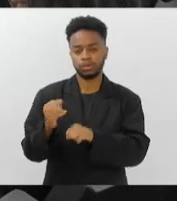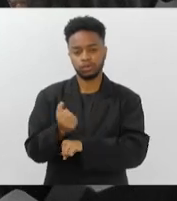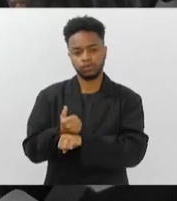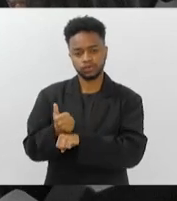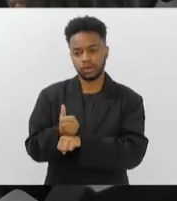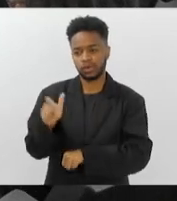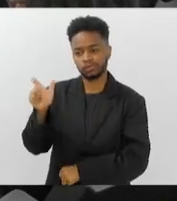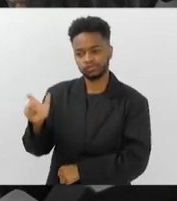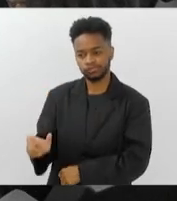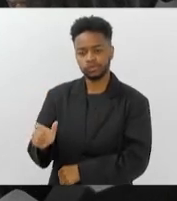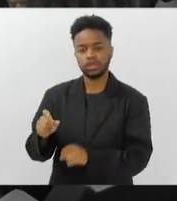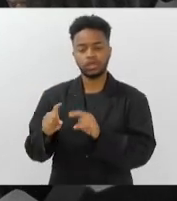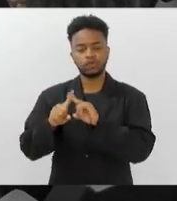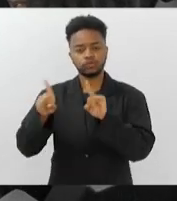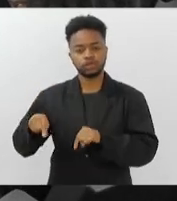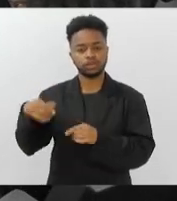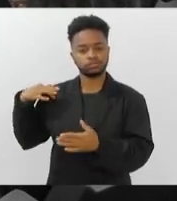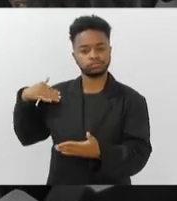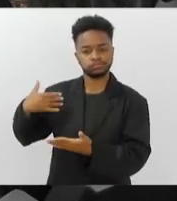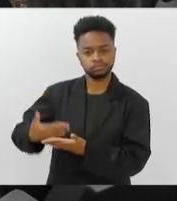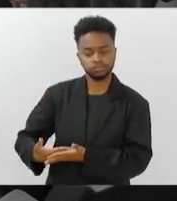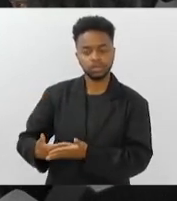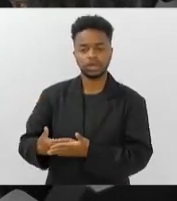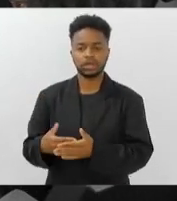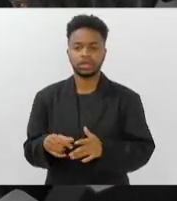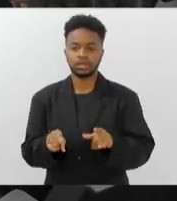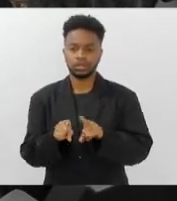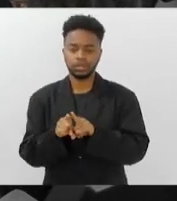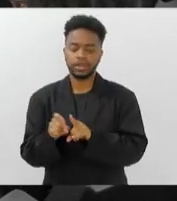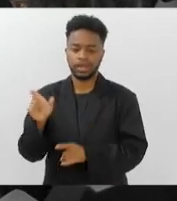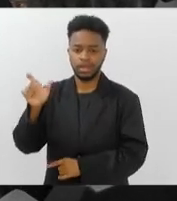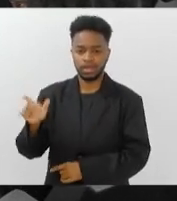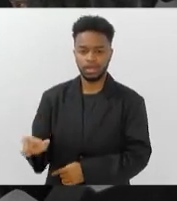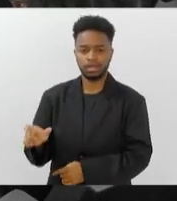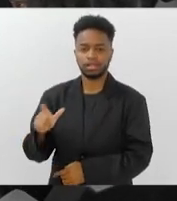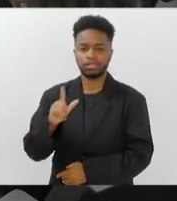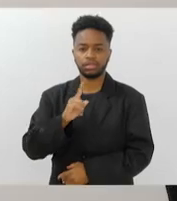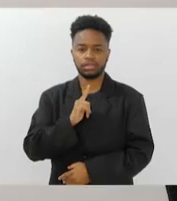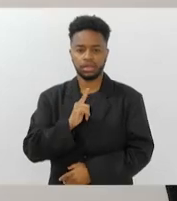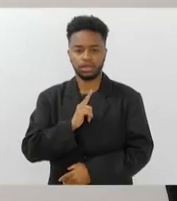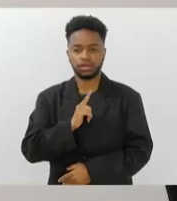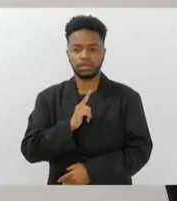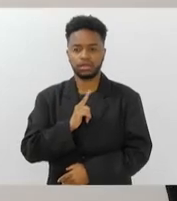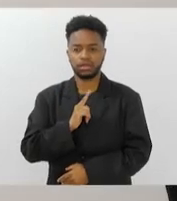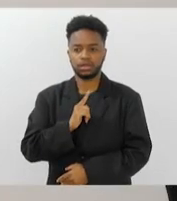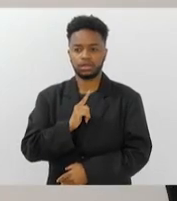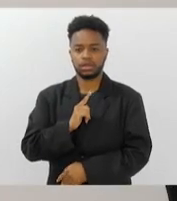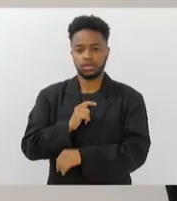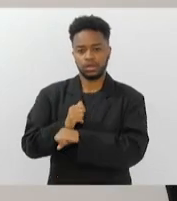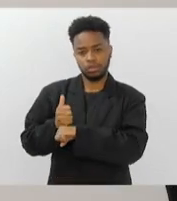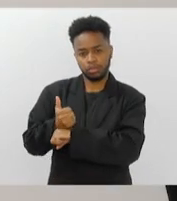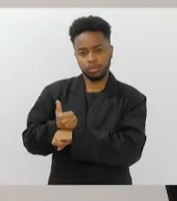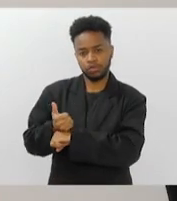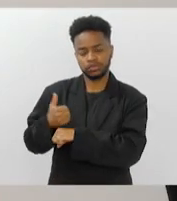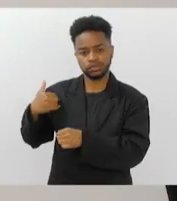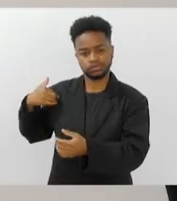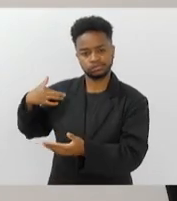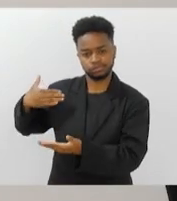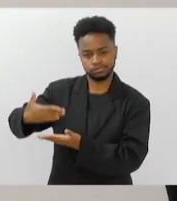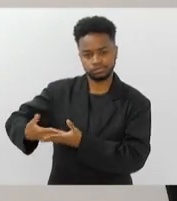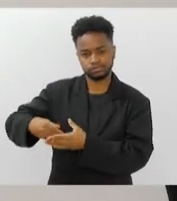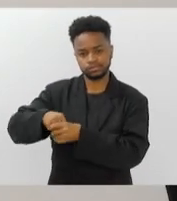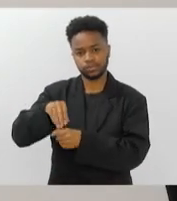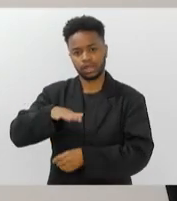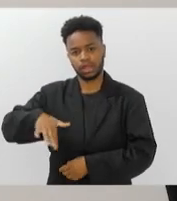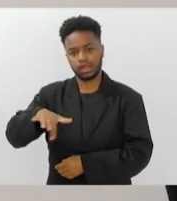dela como servidora de carreira né Ela realmente tem uma uma carreira expressiva dentro da vigilância em saúde